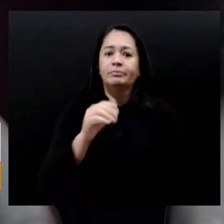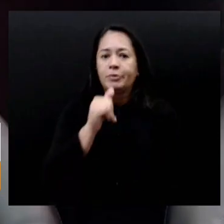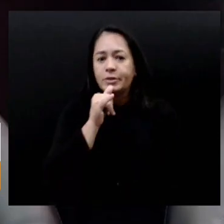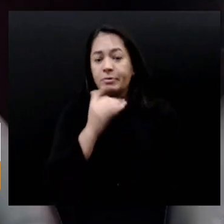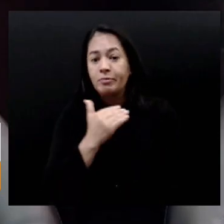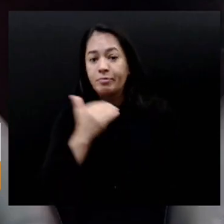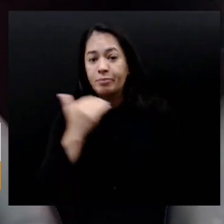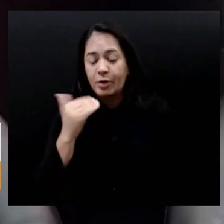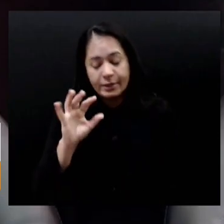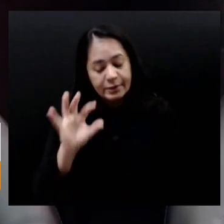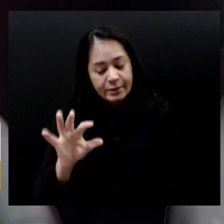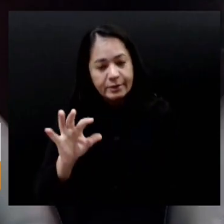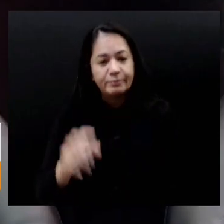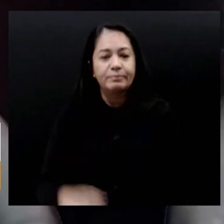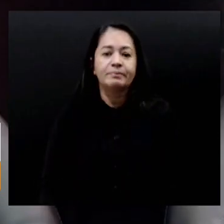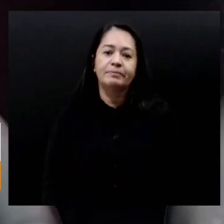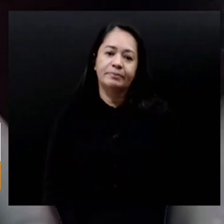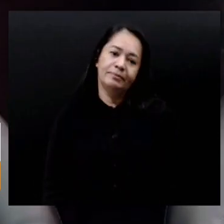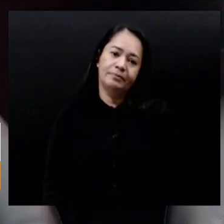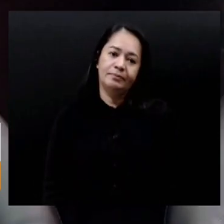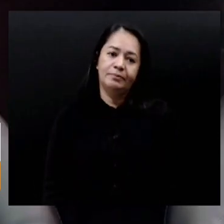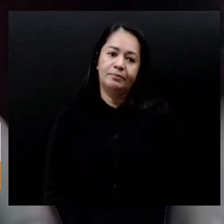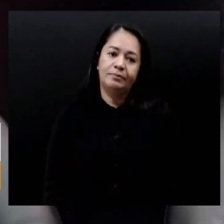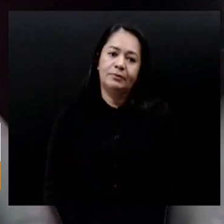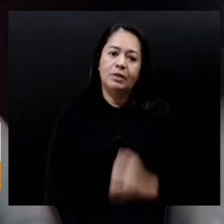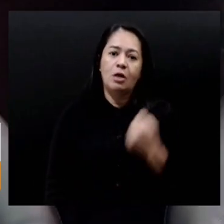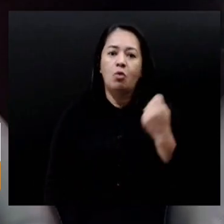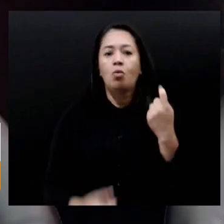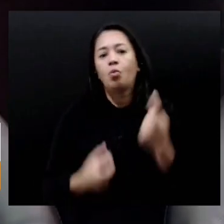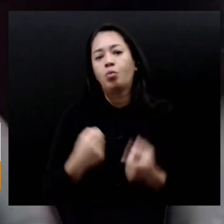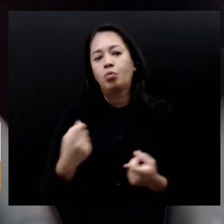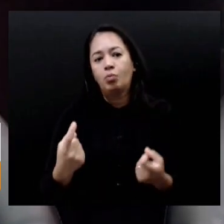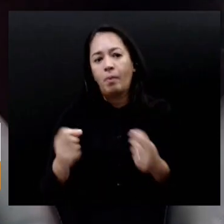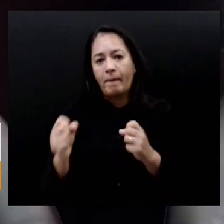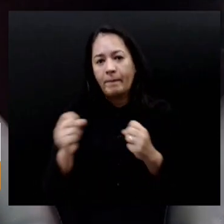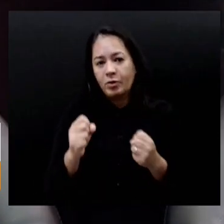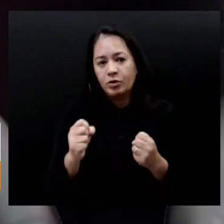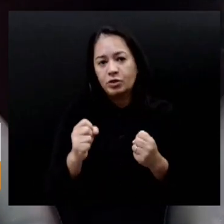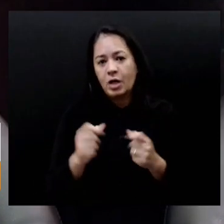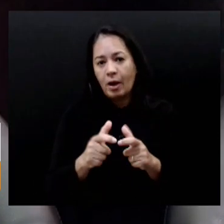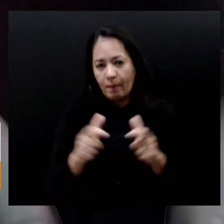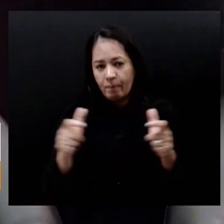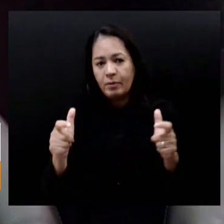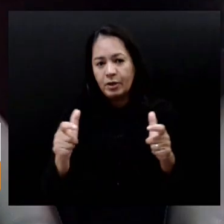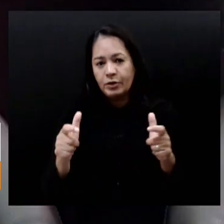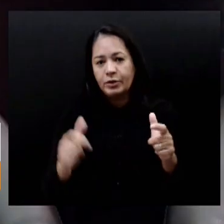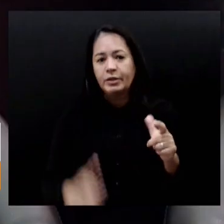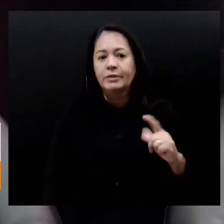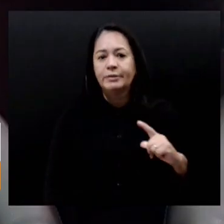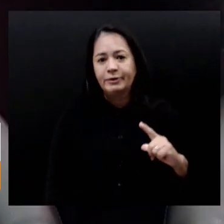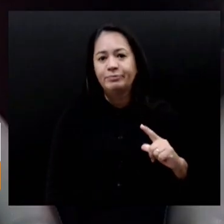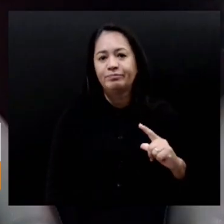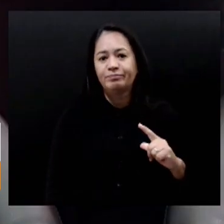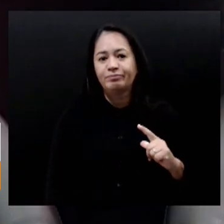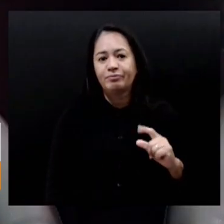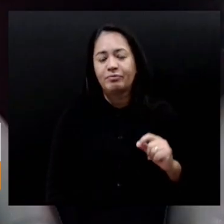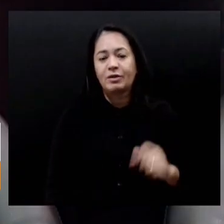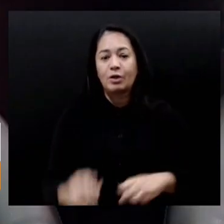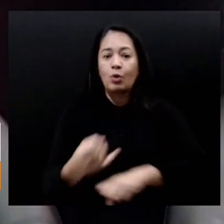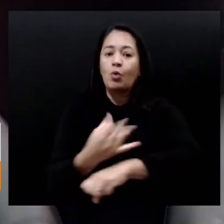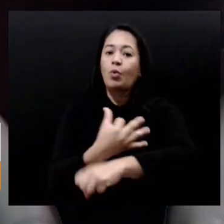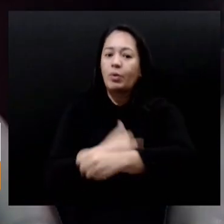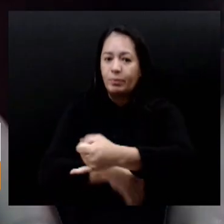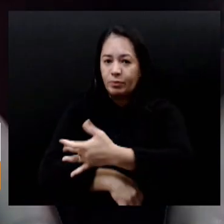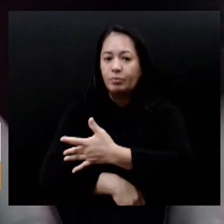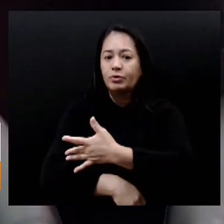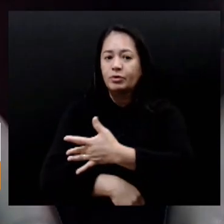tem muitos deles, aí eu poderia até falar que a maioria tem essa questão emocional ligada,